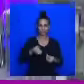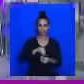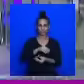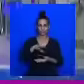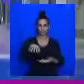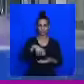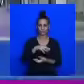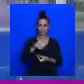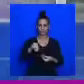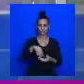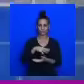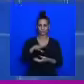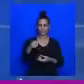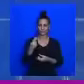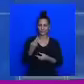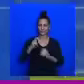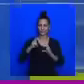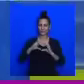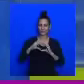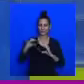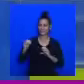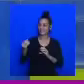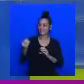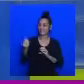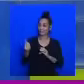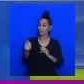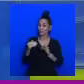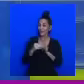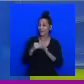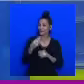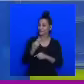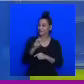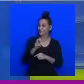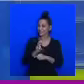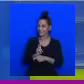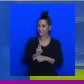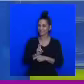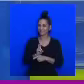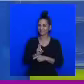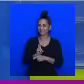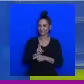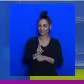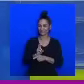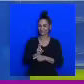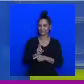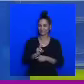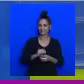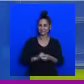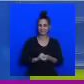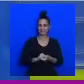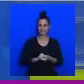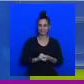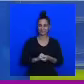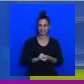Globo carregado, embaralhando 25 bolas numeradas de 01 a 25.